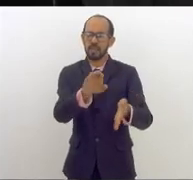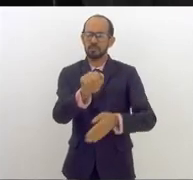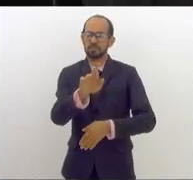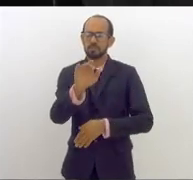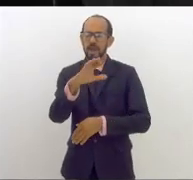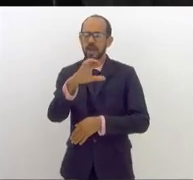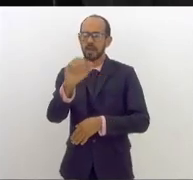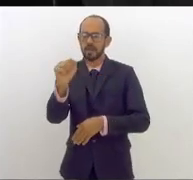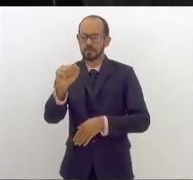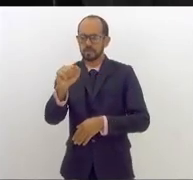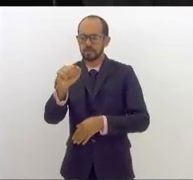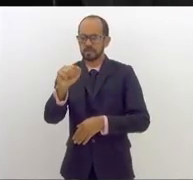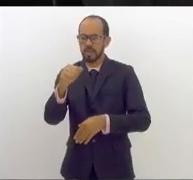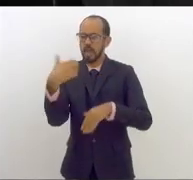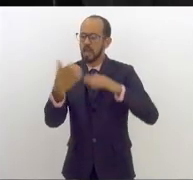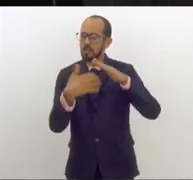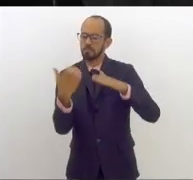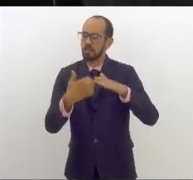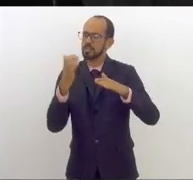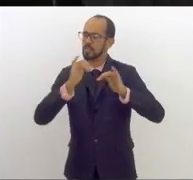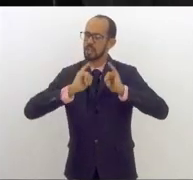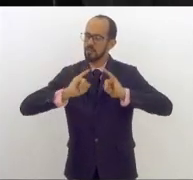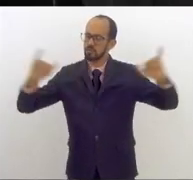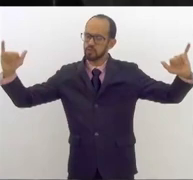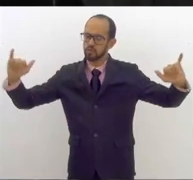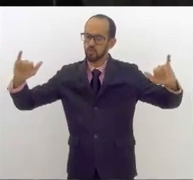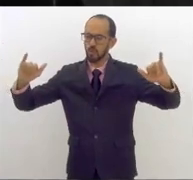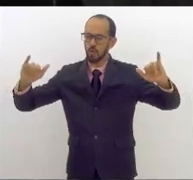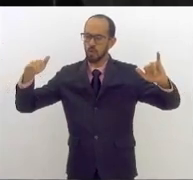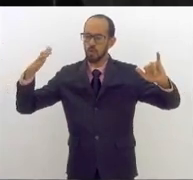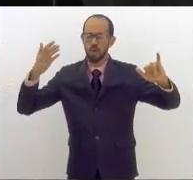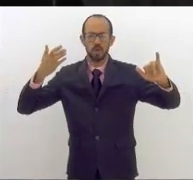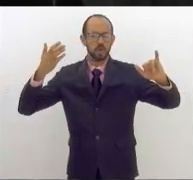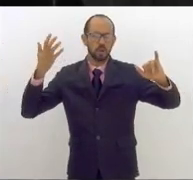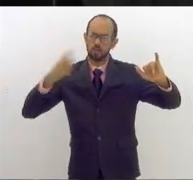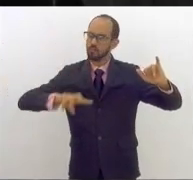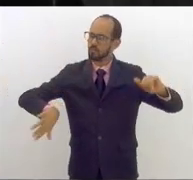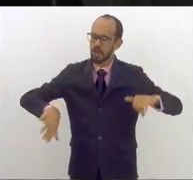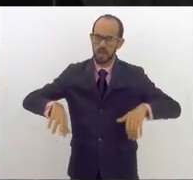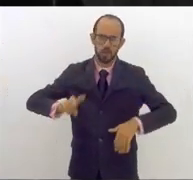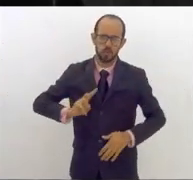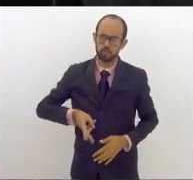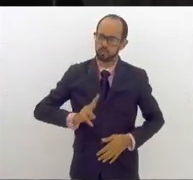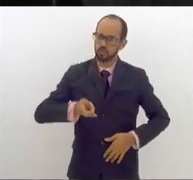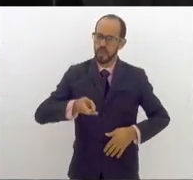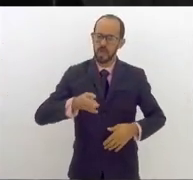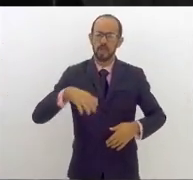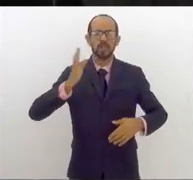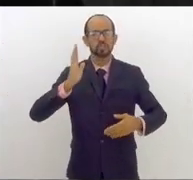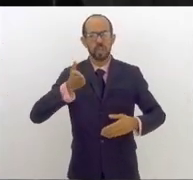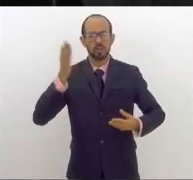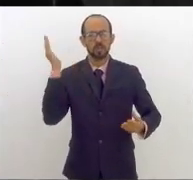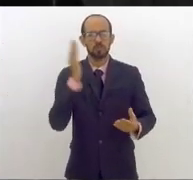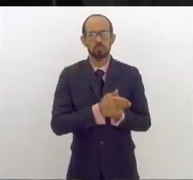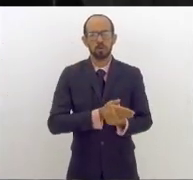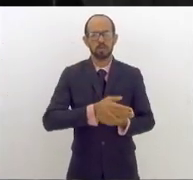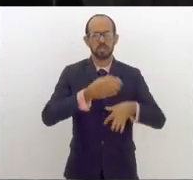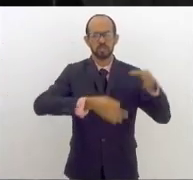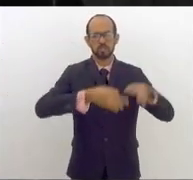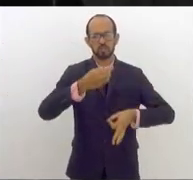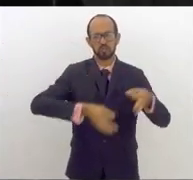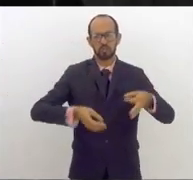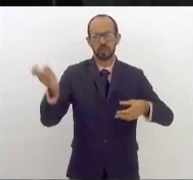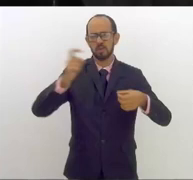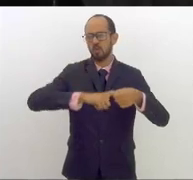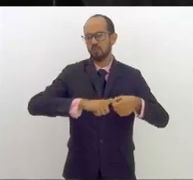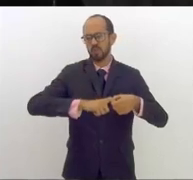anunciou os quatro ventos que não pretende continuar já está querendo lhe devolver diante do tempo entrou na justiça até para devolver a concessão antes do tempo Governo